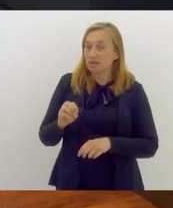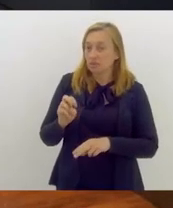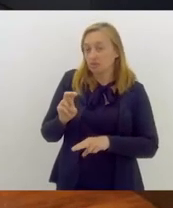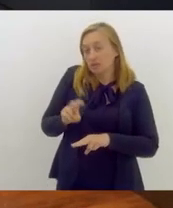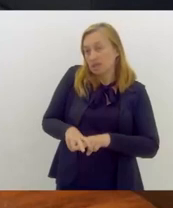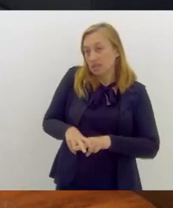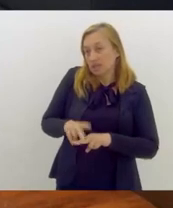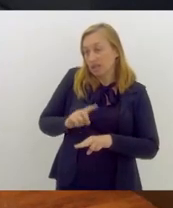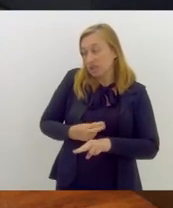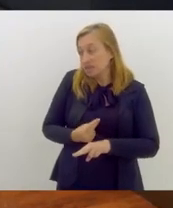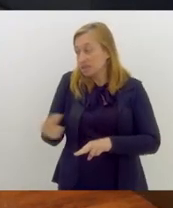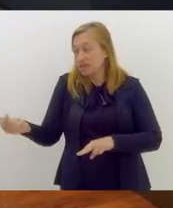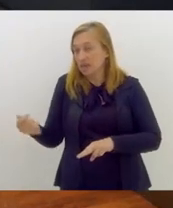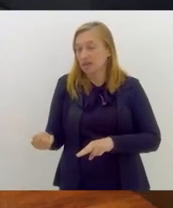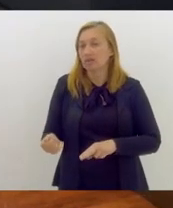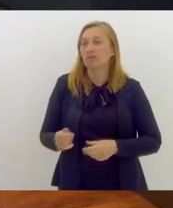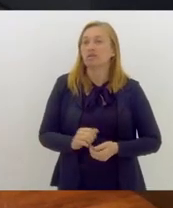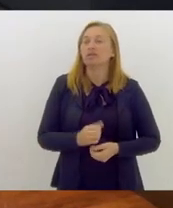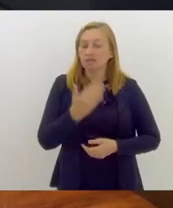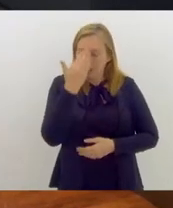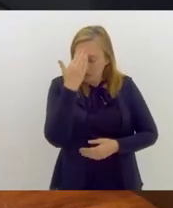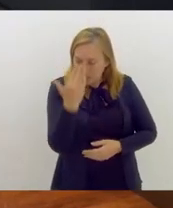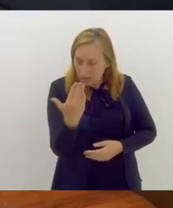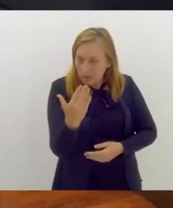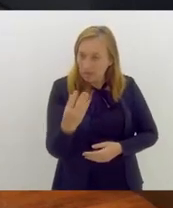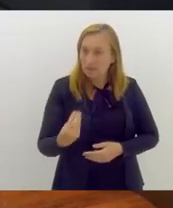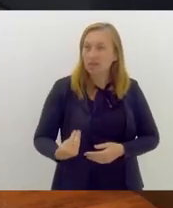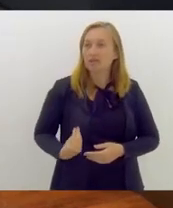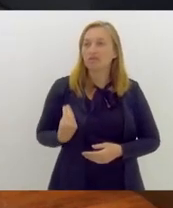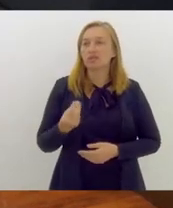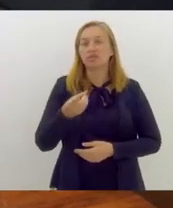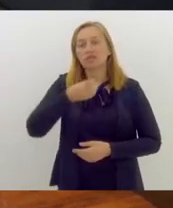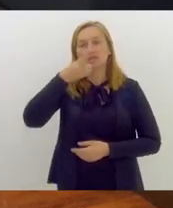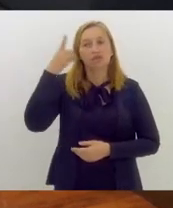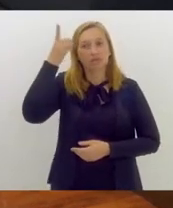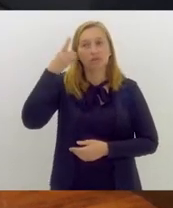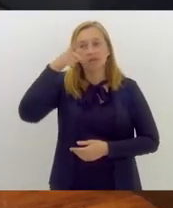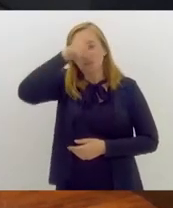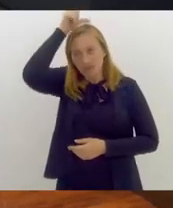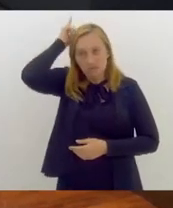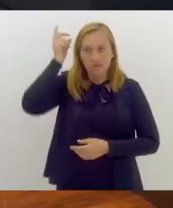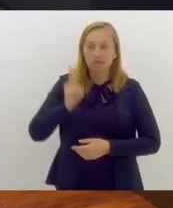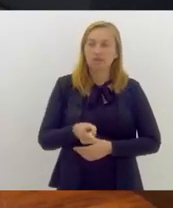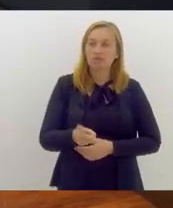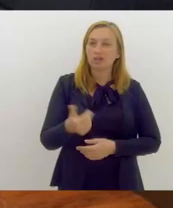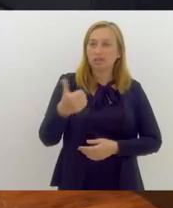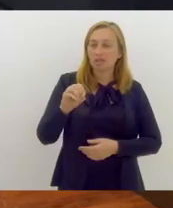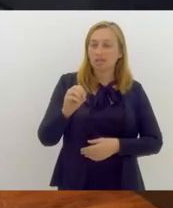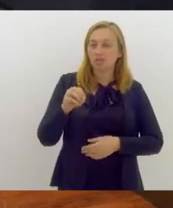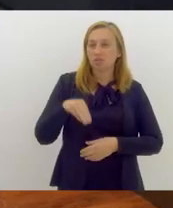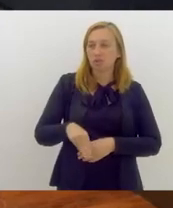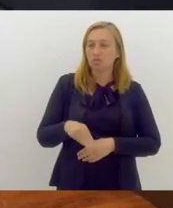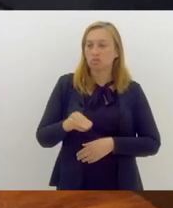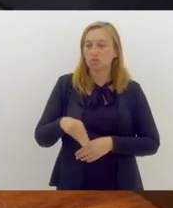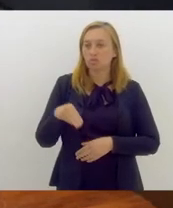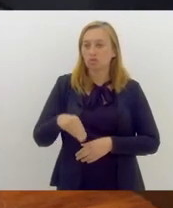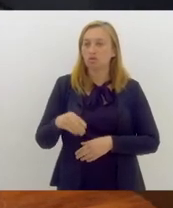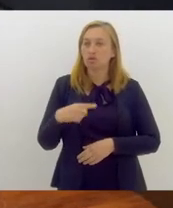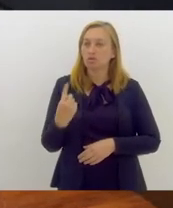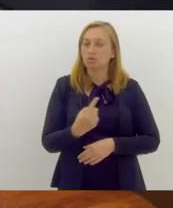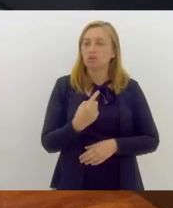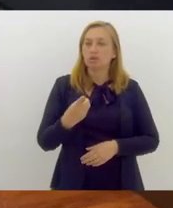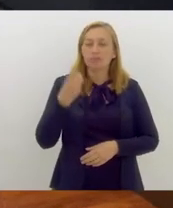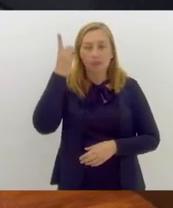saio Depois a senhora fala queria agradecer a presença dos Paulo vai continuar participando por mais 10 minutos que tanto eu como